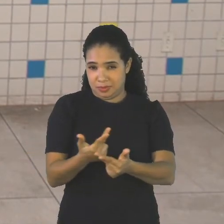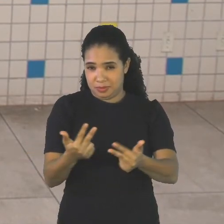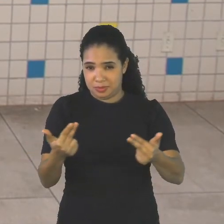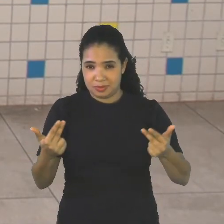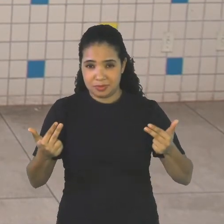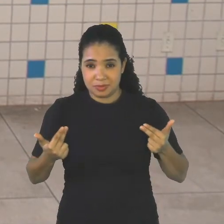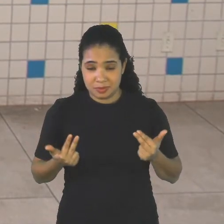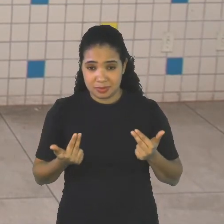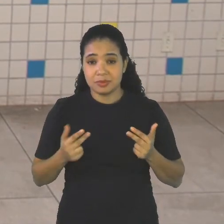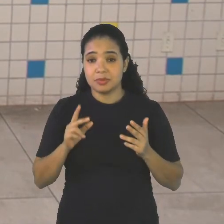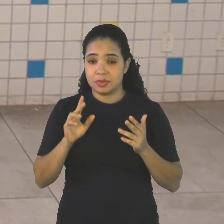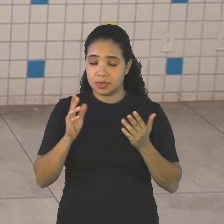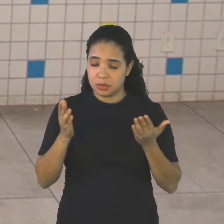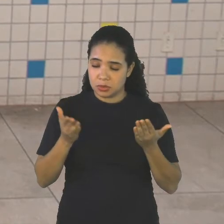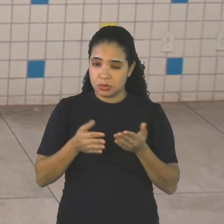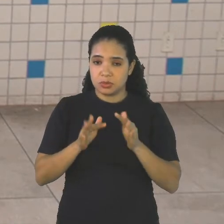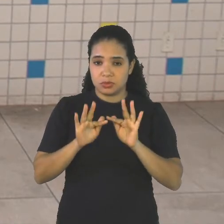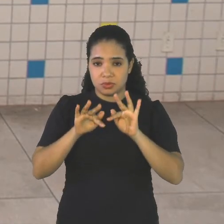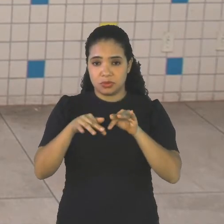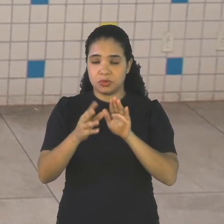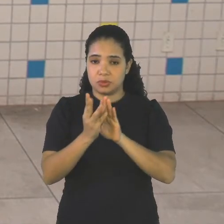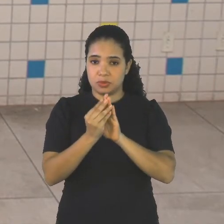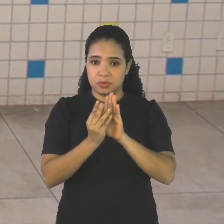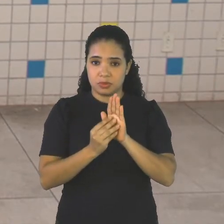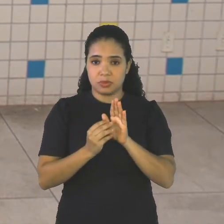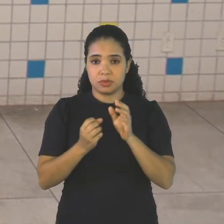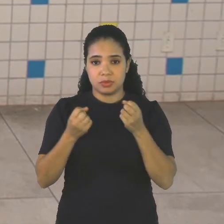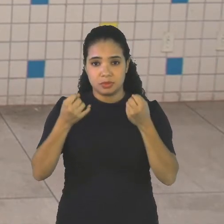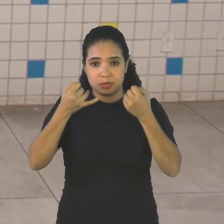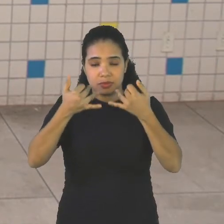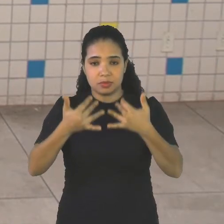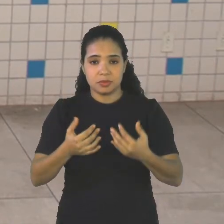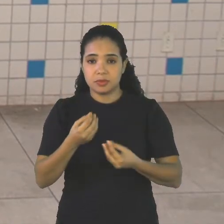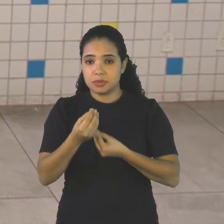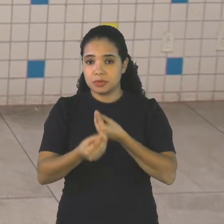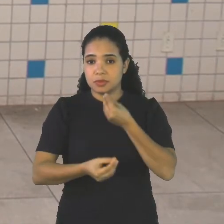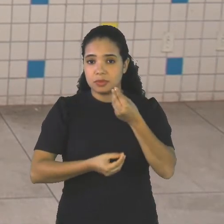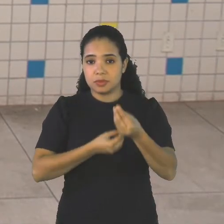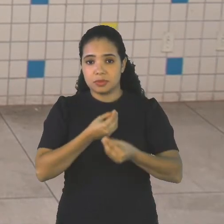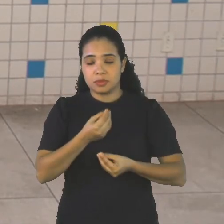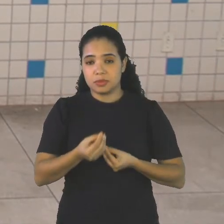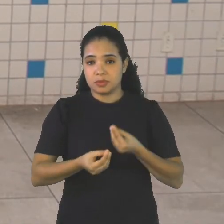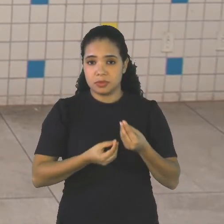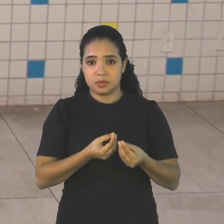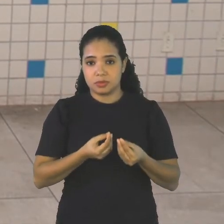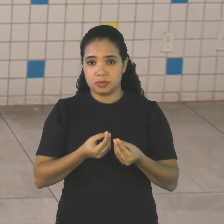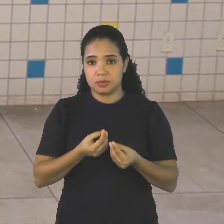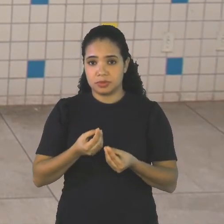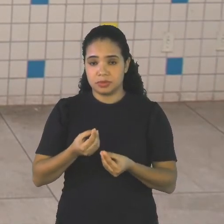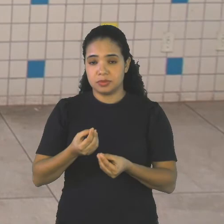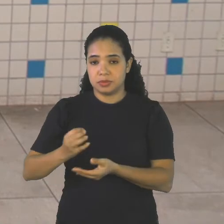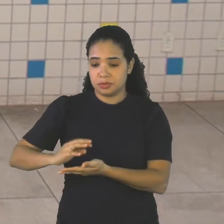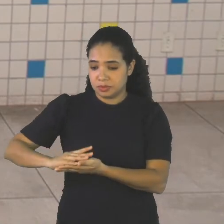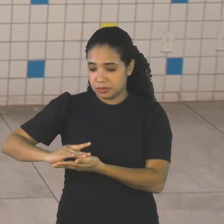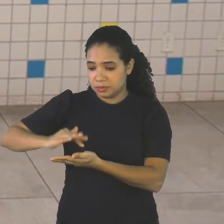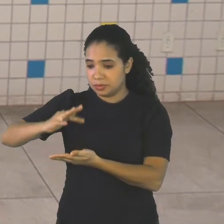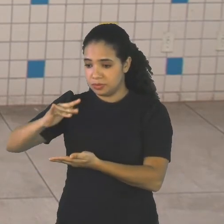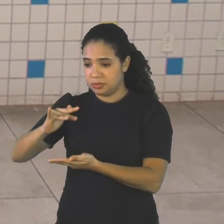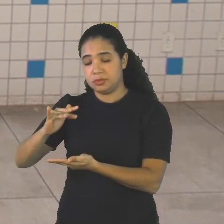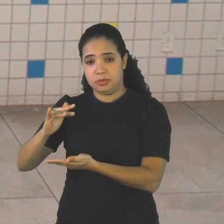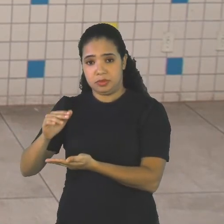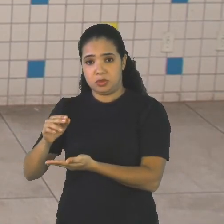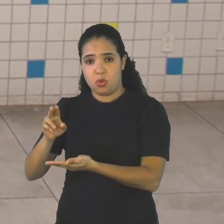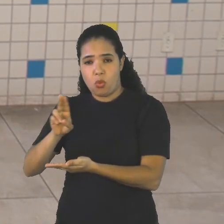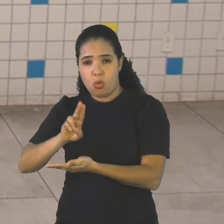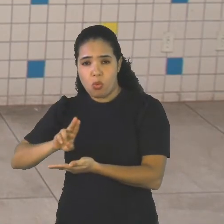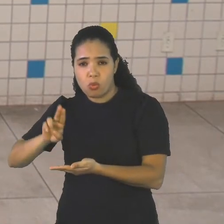gente finalizar o conteúdo, falar um pouquinho sobre sustentabilidade, desenvolvimento sustentável, biopirataria,